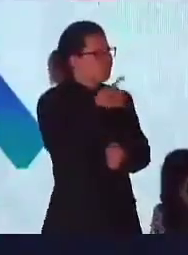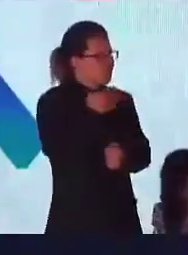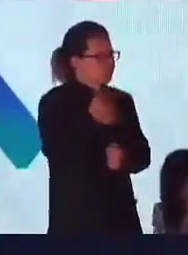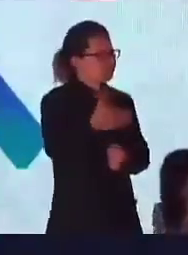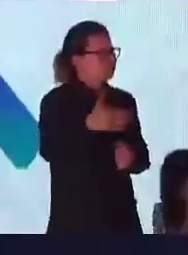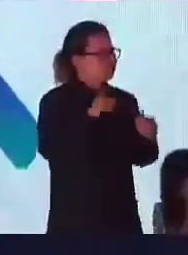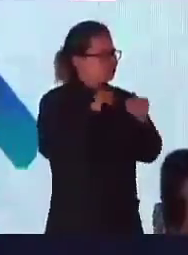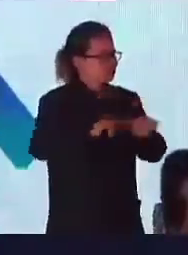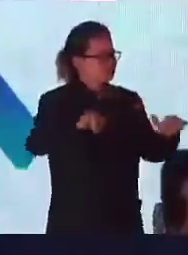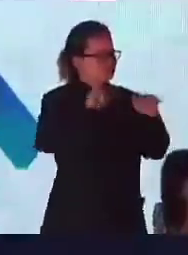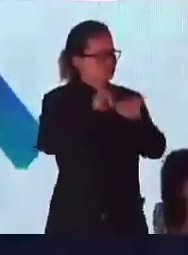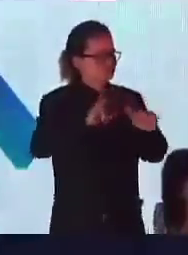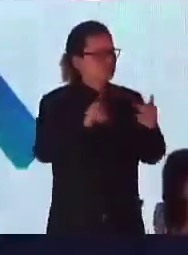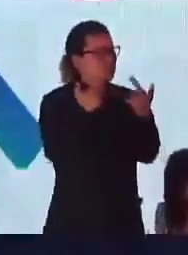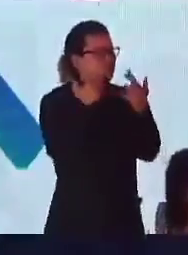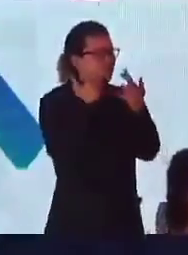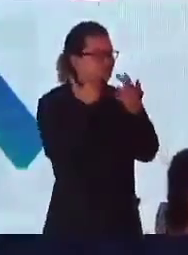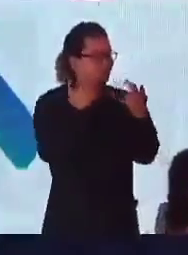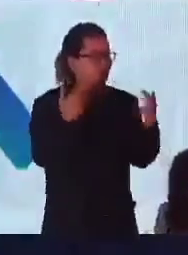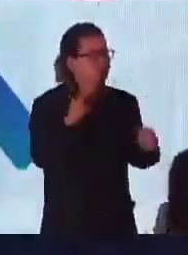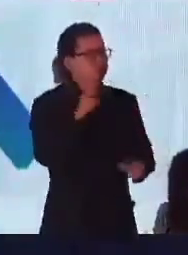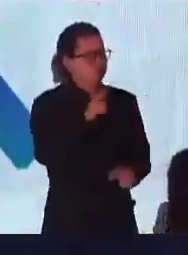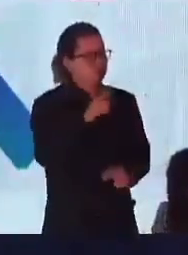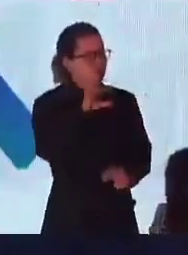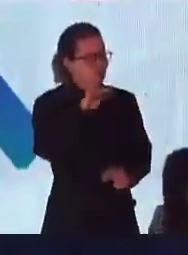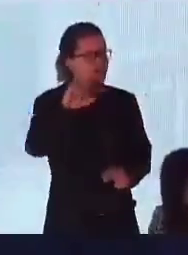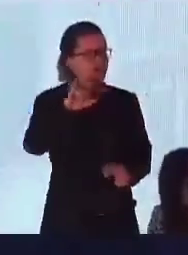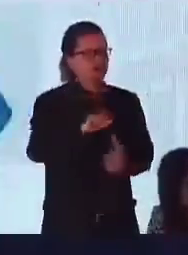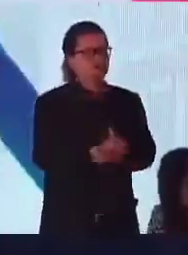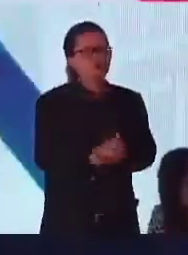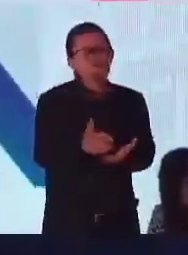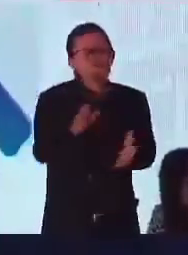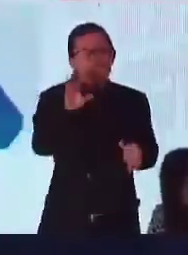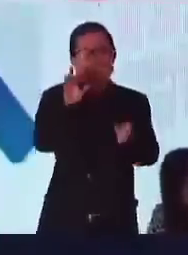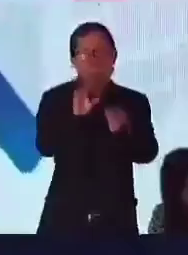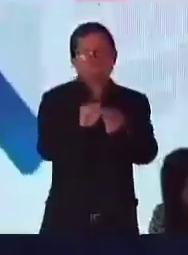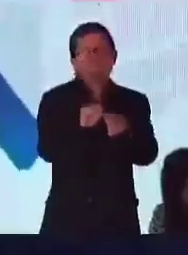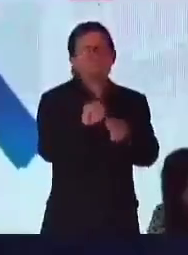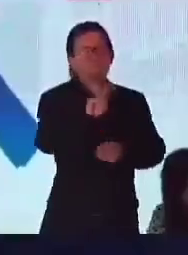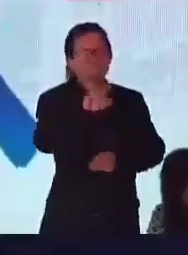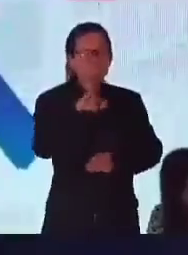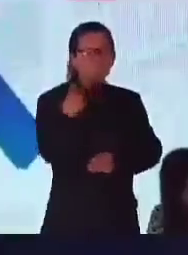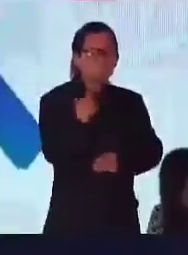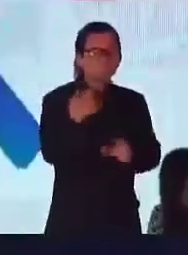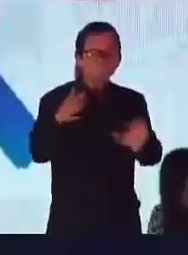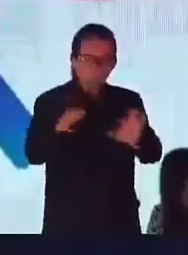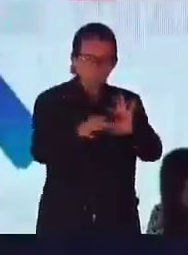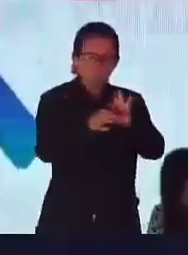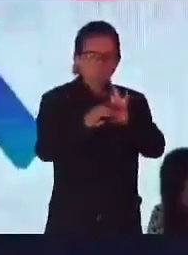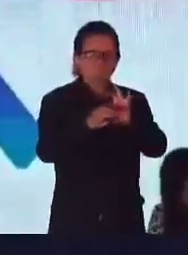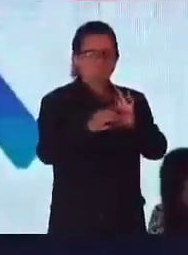vocês essa grande novidade. Então, é isso. Que a gente construa um ambiente e